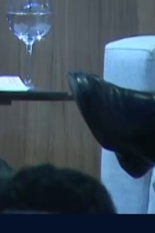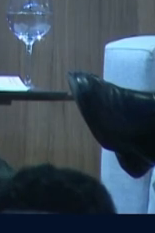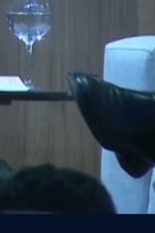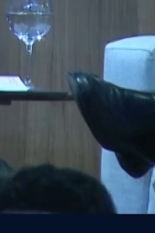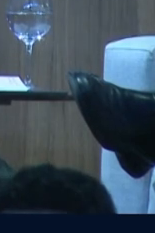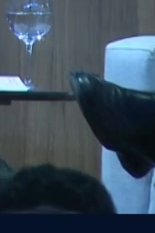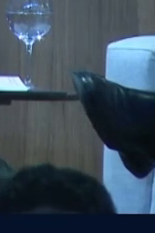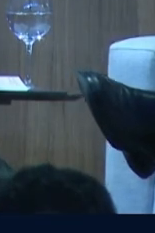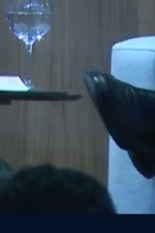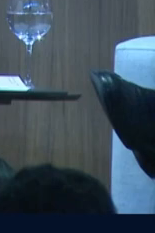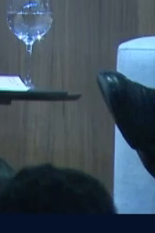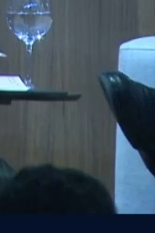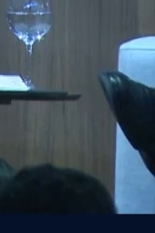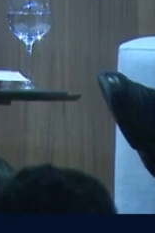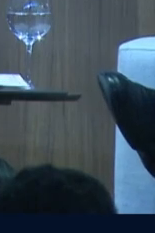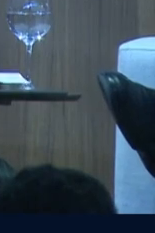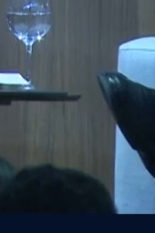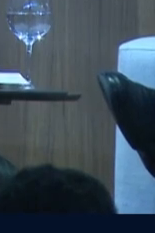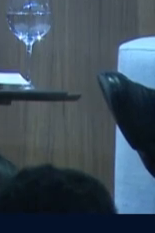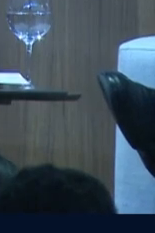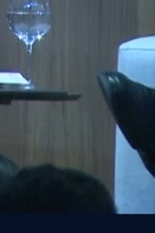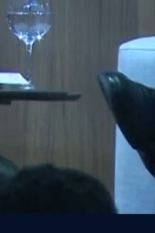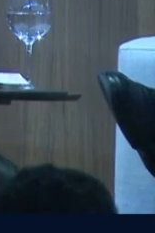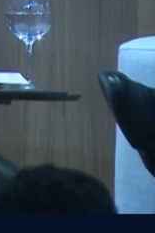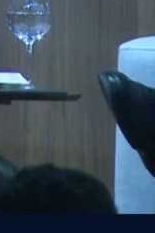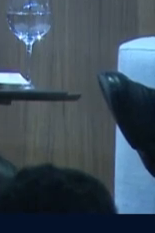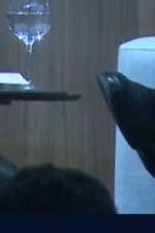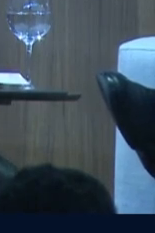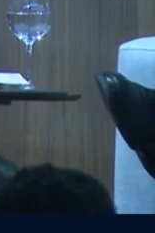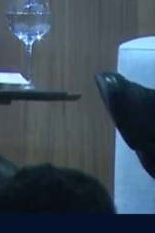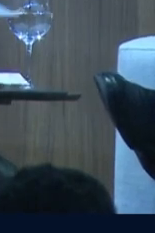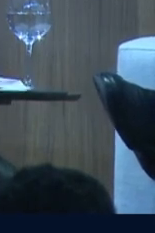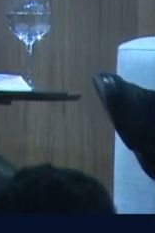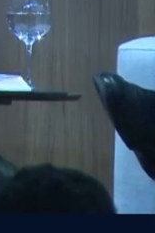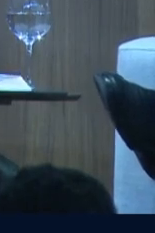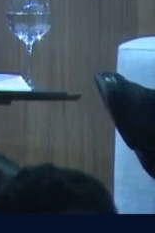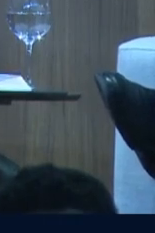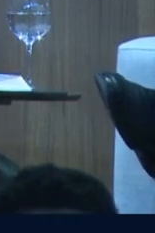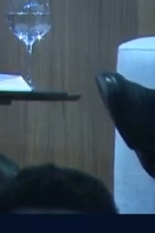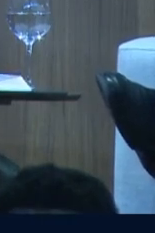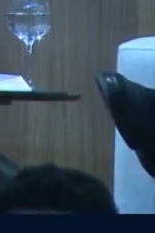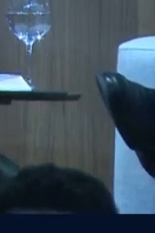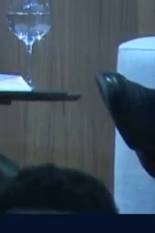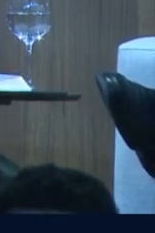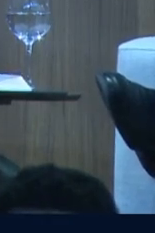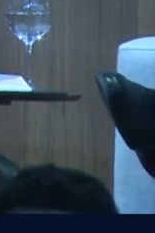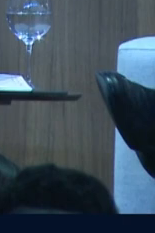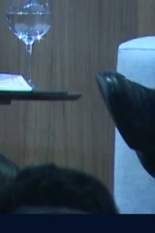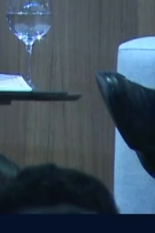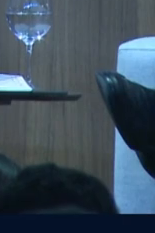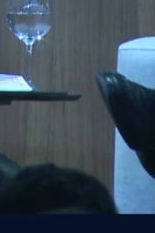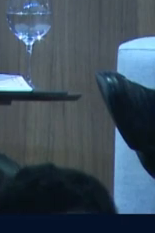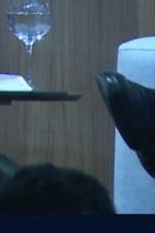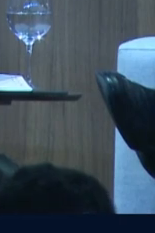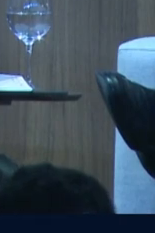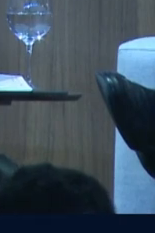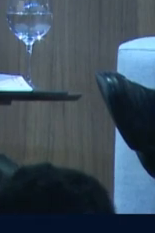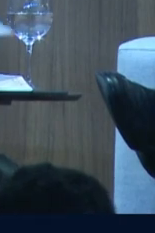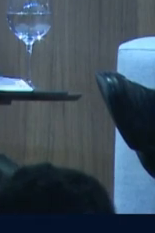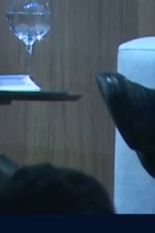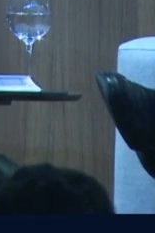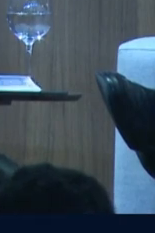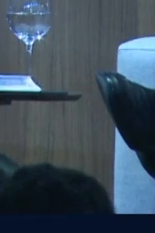André sócio Sena do BTG o Roberto salutciou do BTG Luiz Augusto Barroso o senhor da